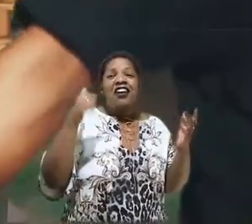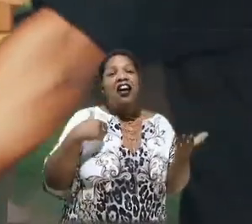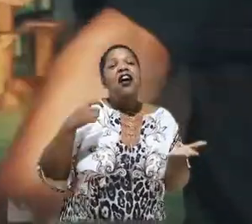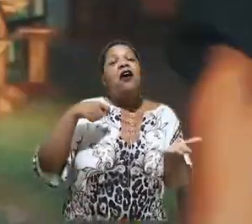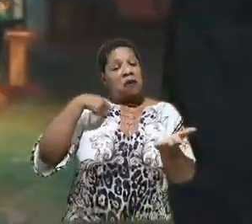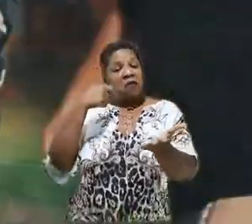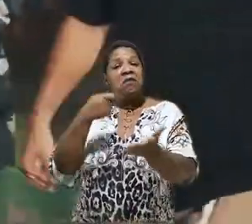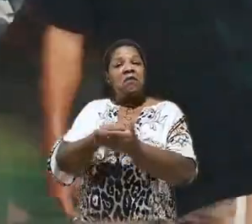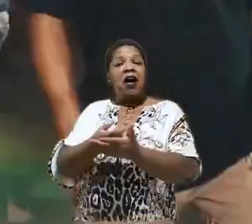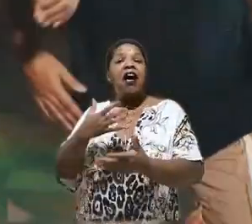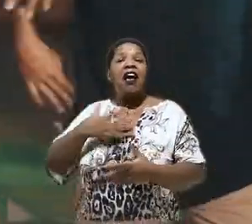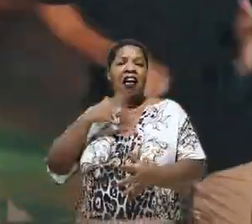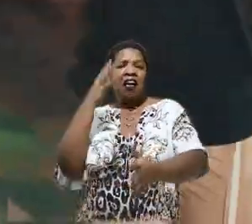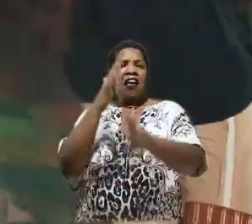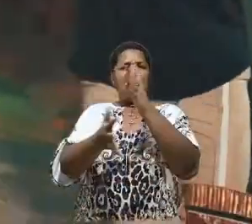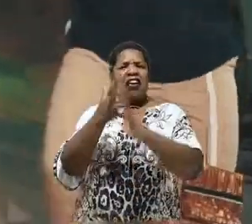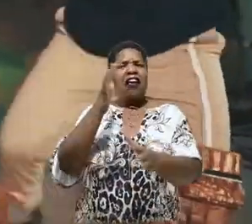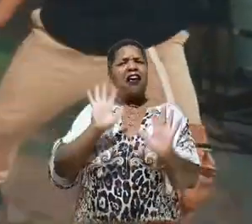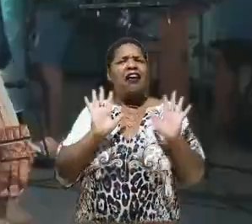para